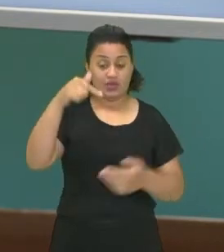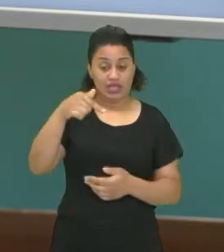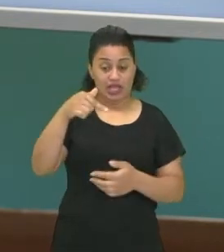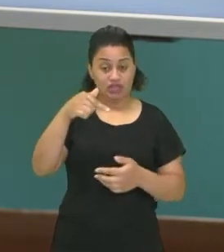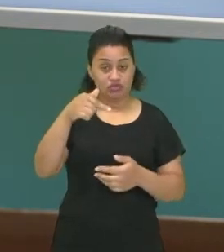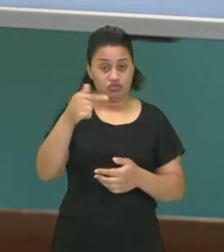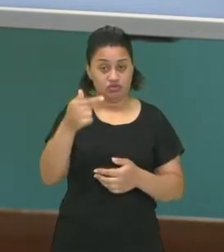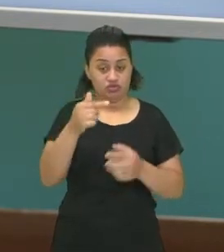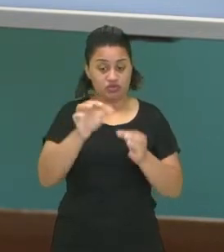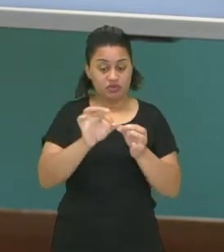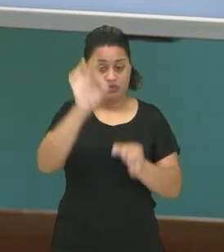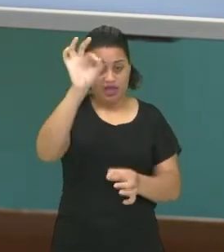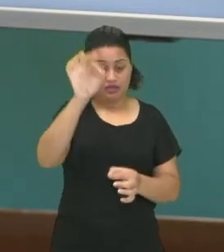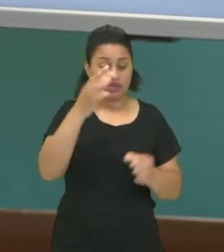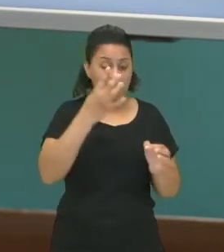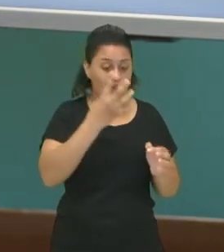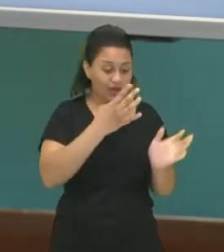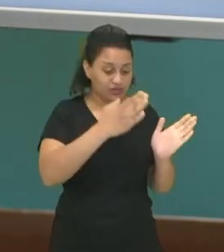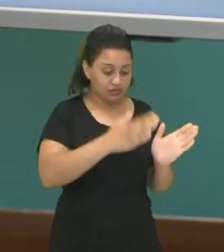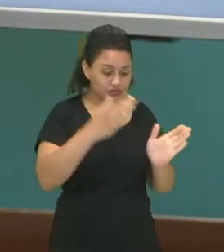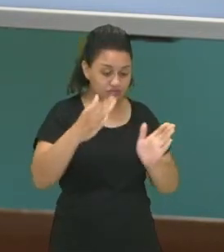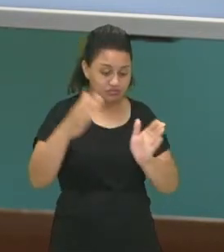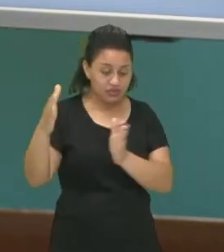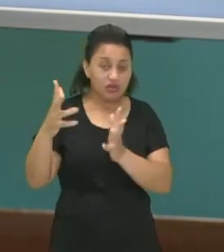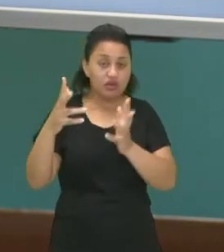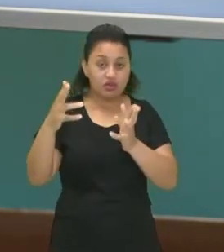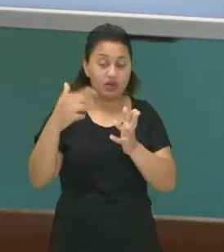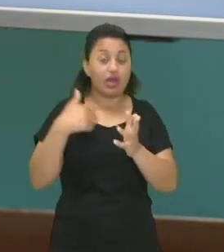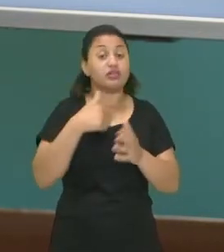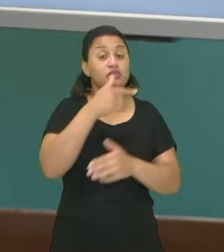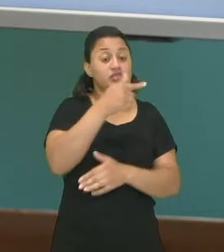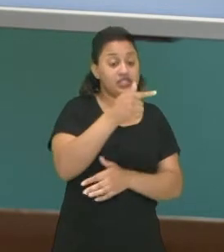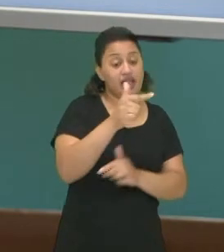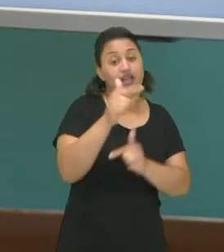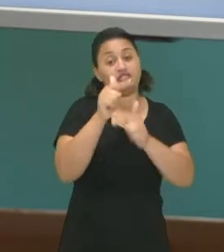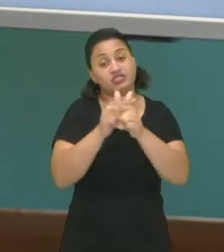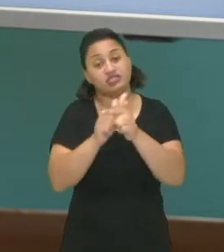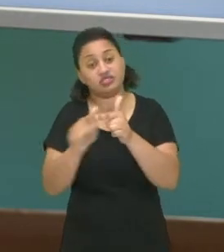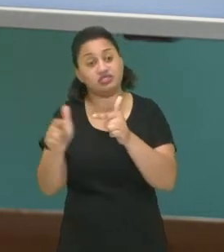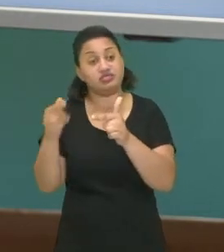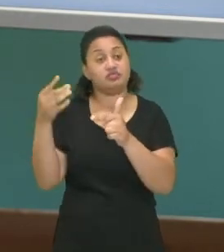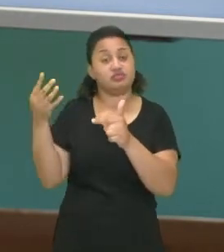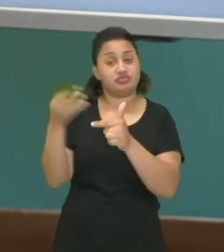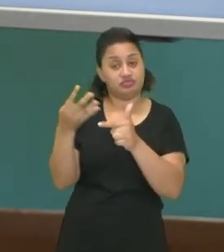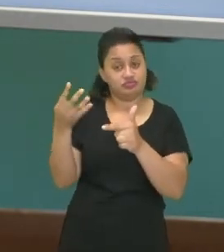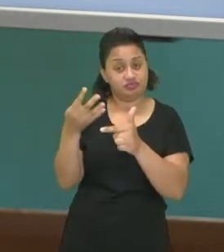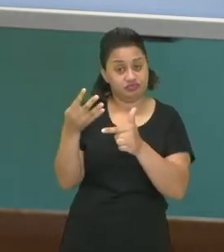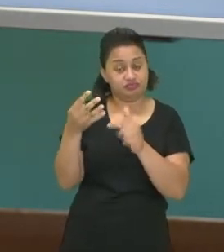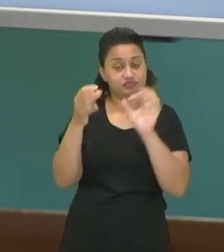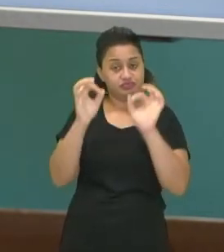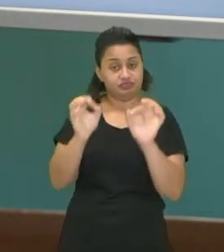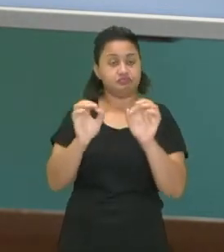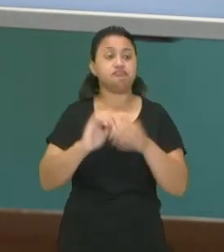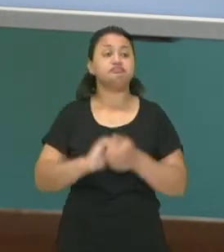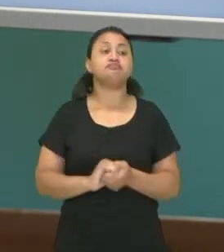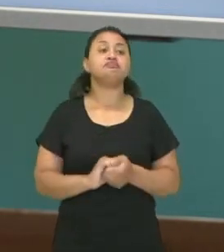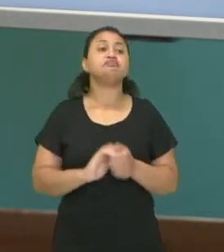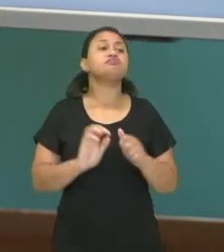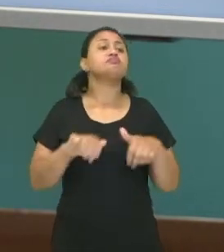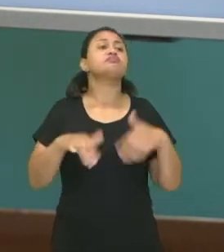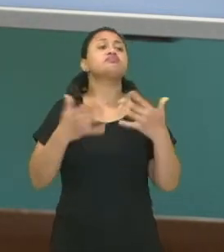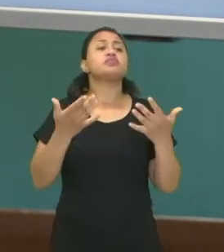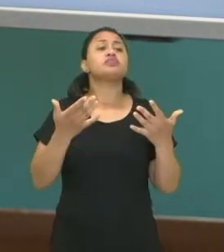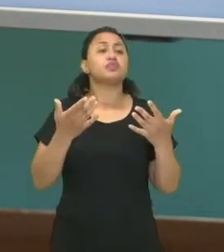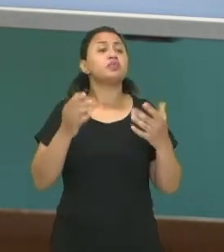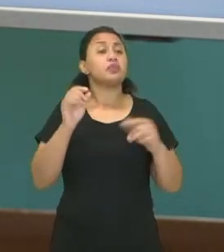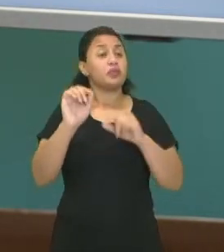metros, ela quer quatro pedacinhos iguais, então a gente tem que pegar esses 7 metros e dividir em quatro partes, né? Quatro pedaços, tá bom? E olha lá,